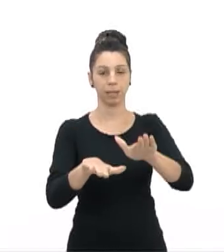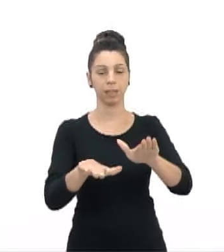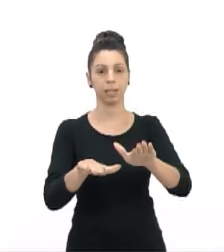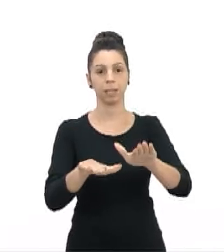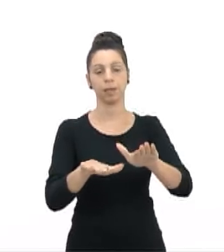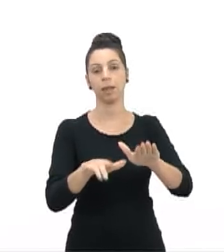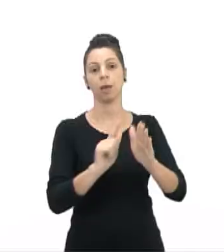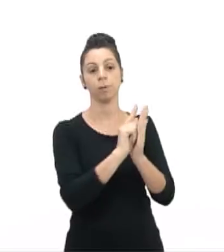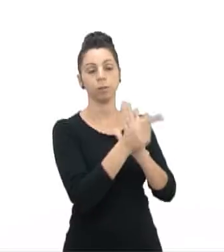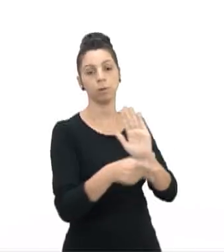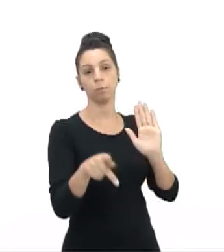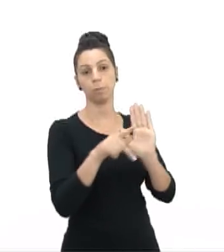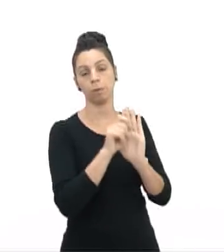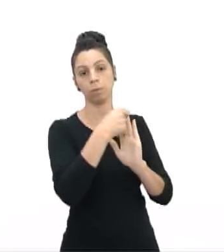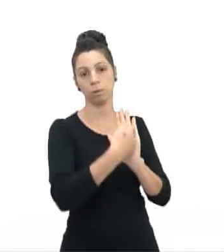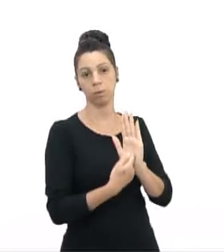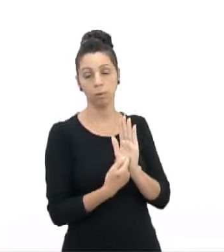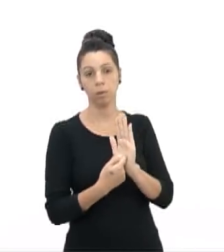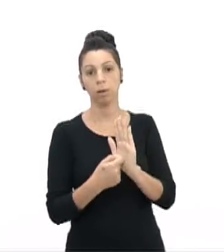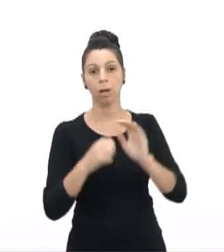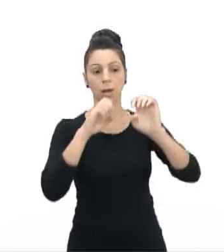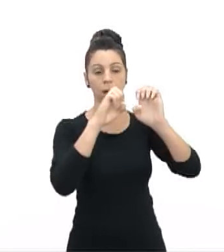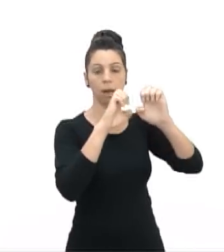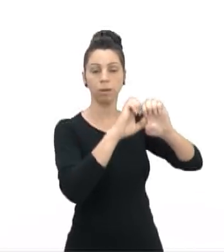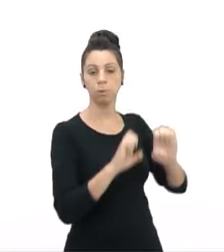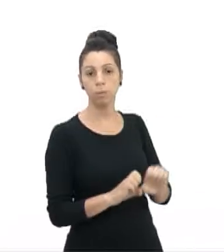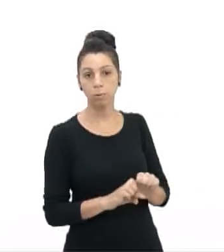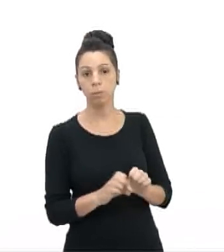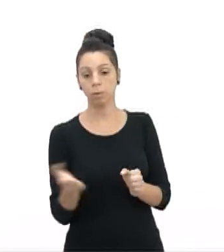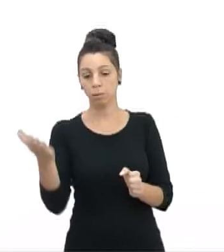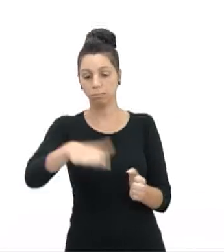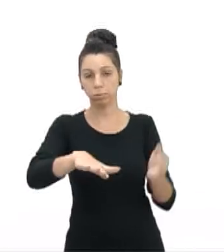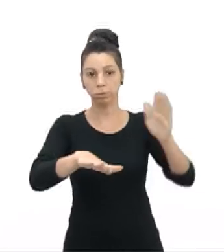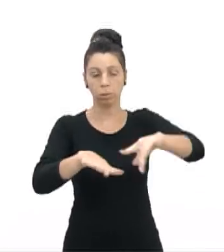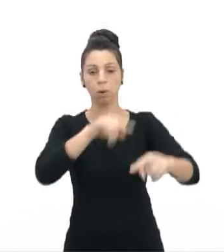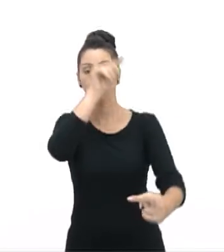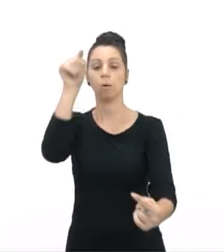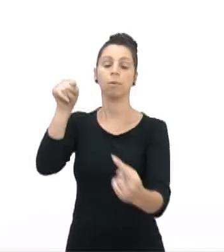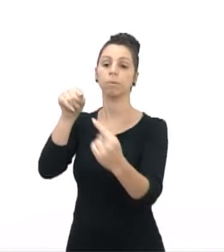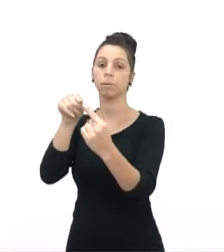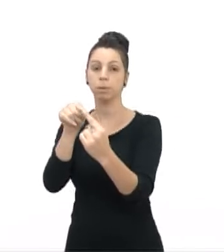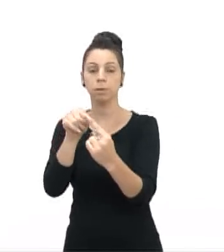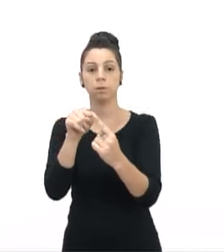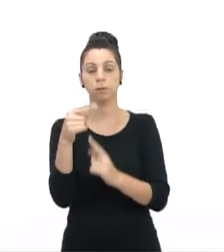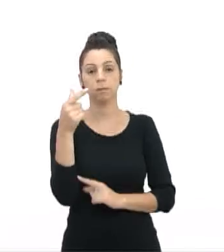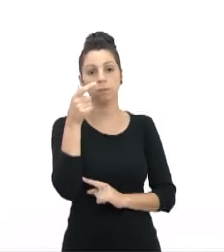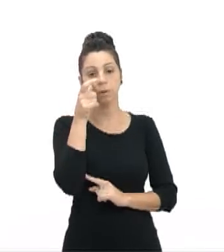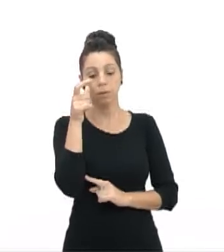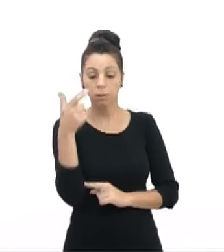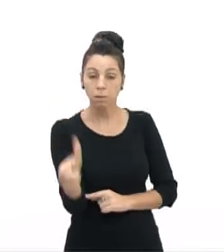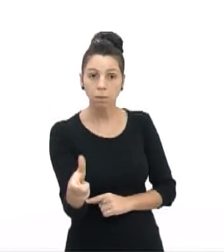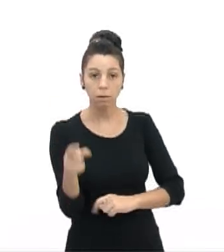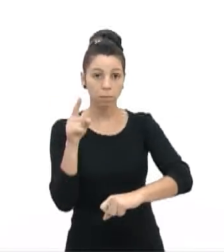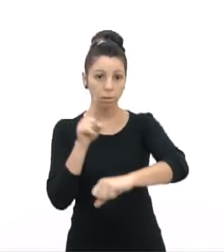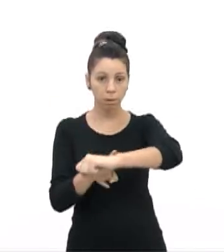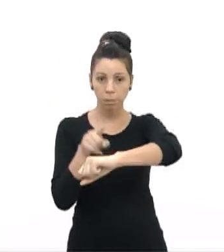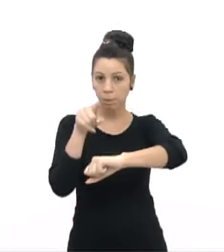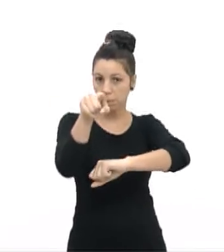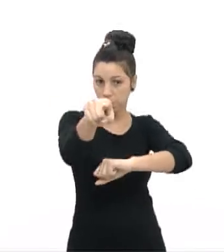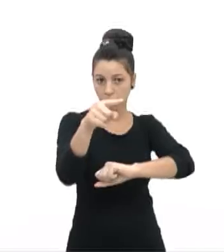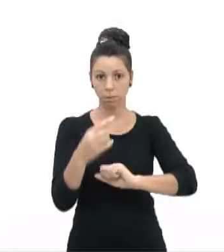dobrável, visando organizar as informações de modo objetivo e interessante. Tempo para você